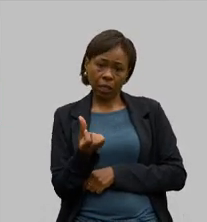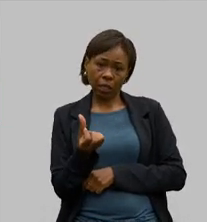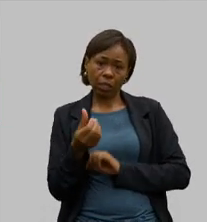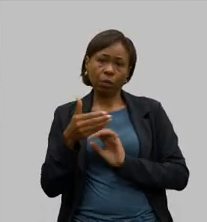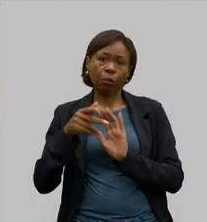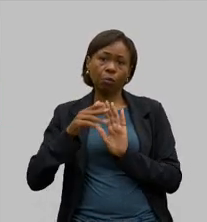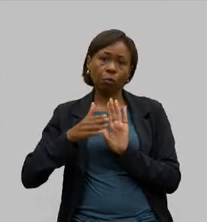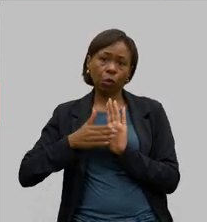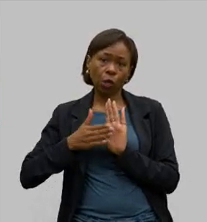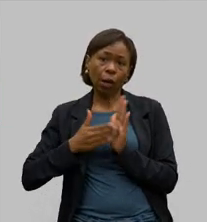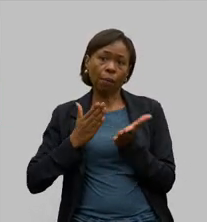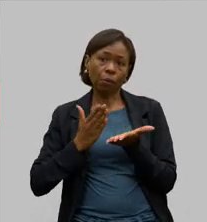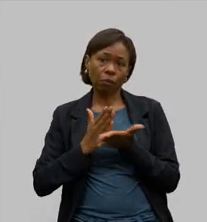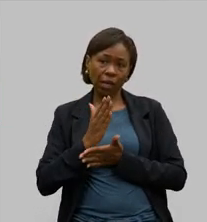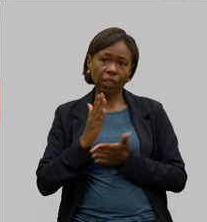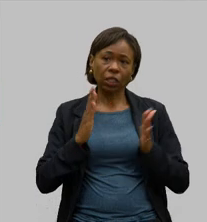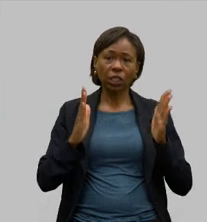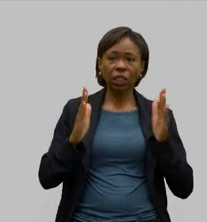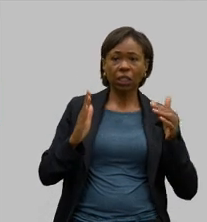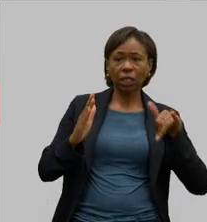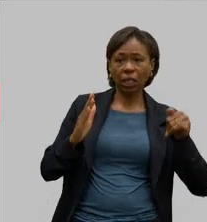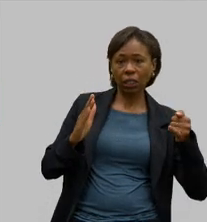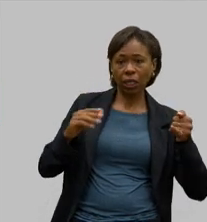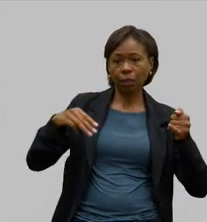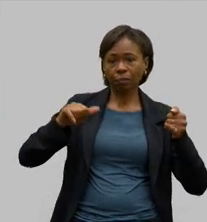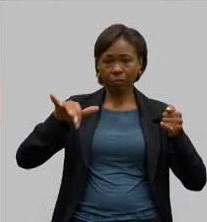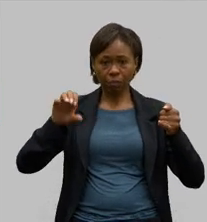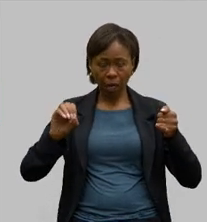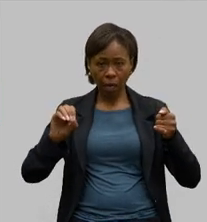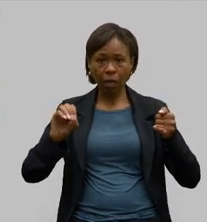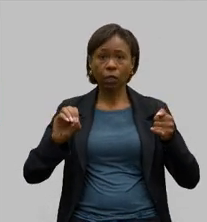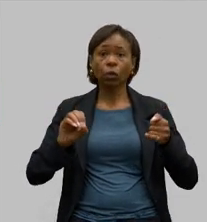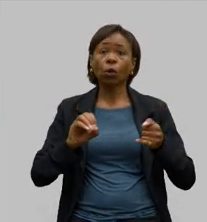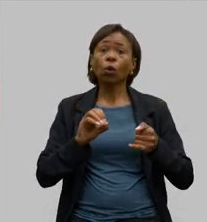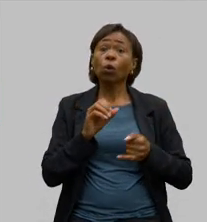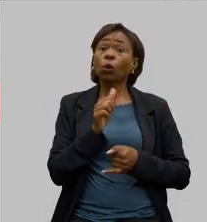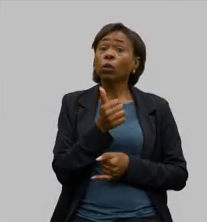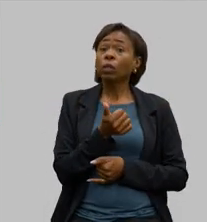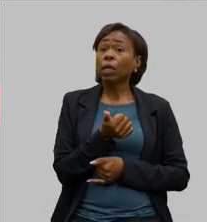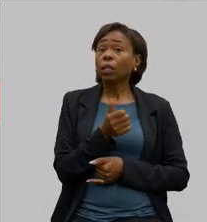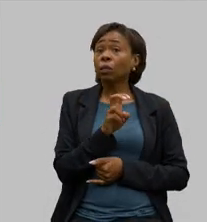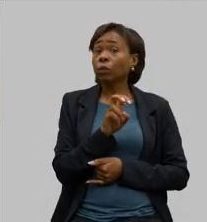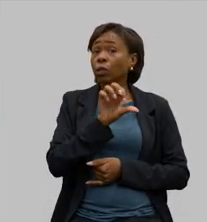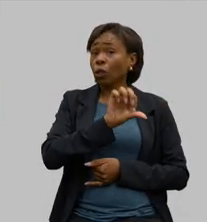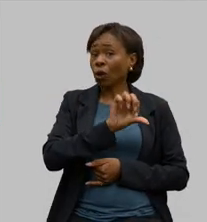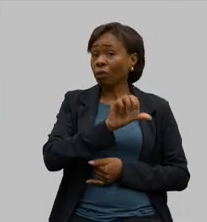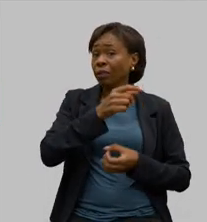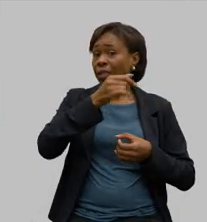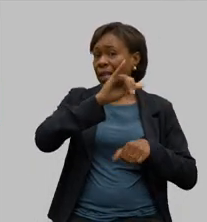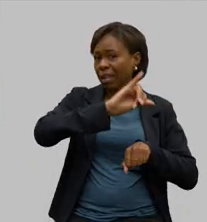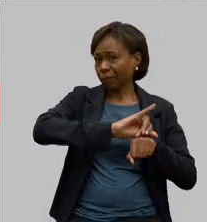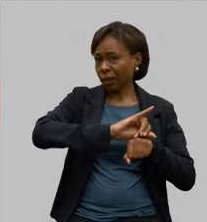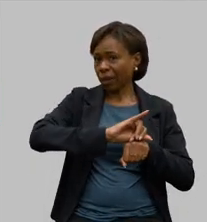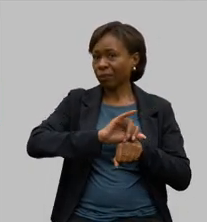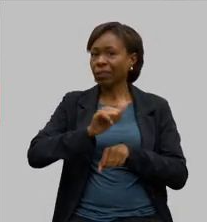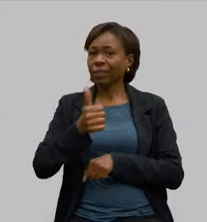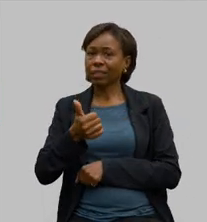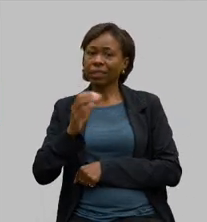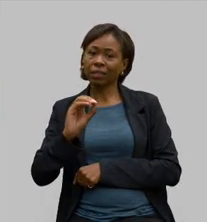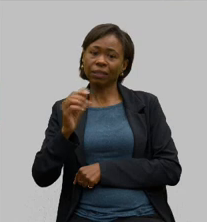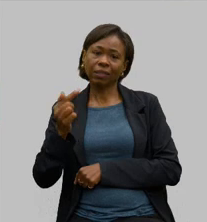2024 159 projetos da capital e 107 do interior olha como é que tá eh mudando né assim o